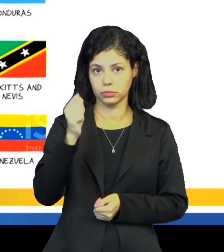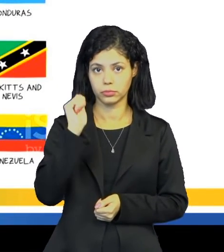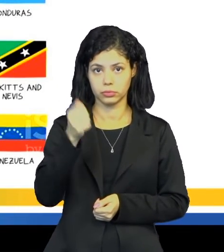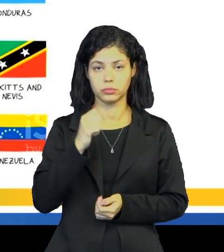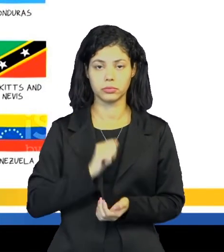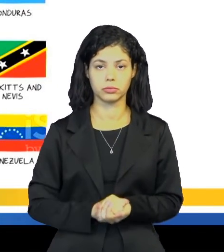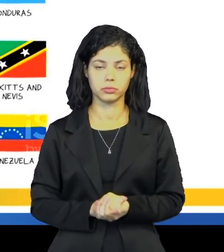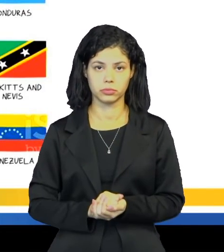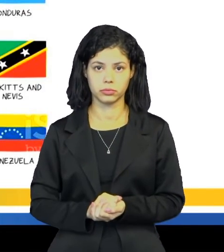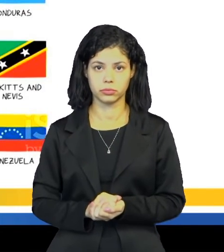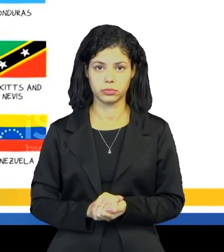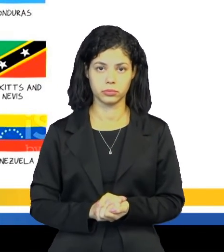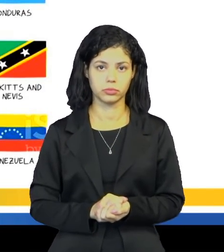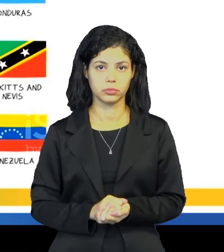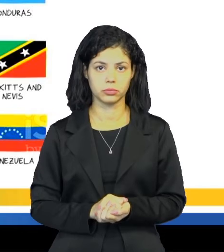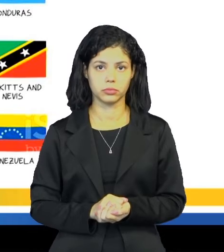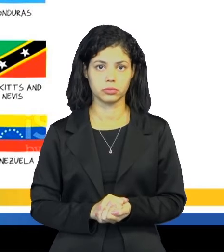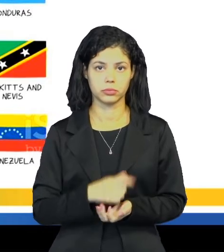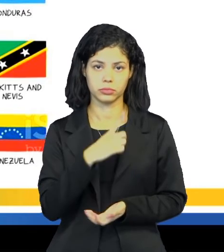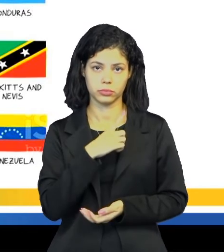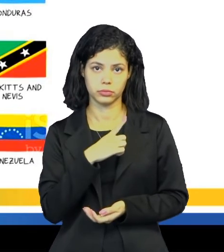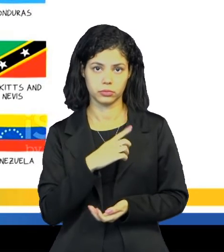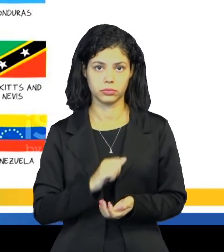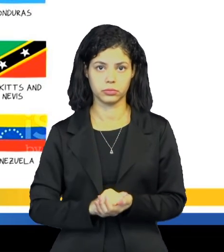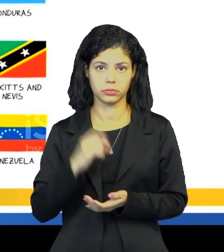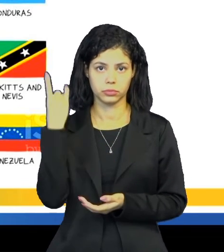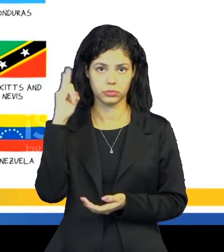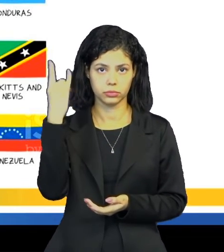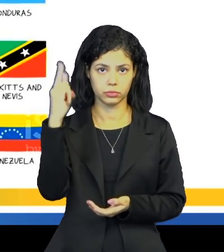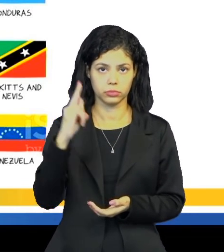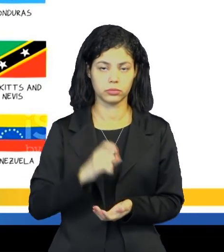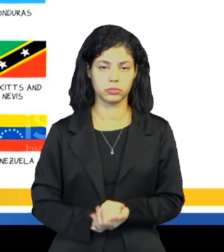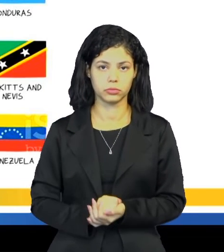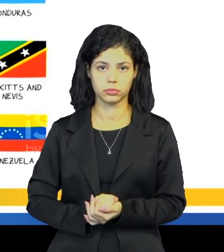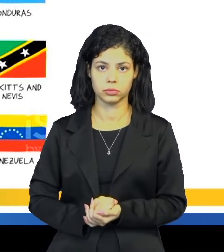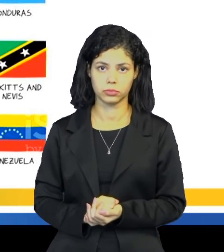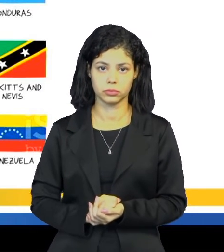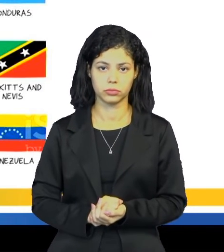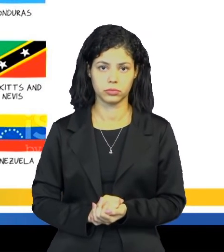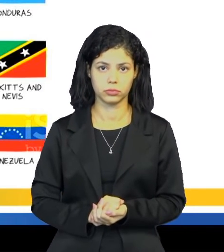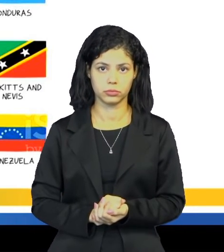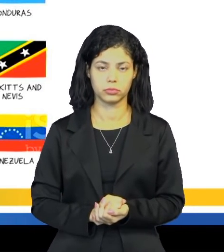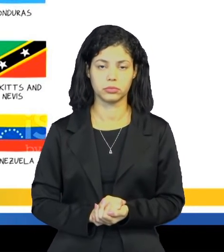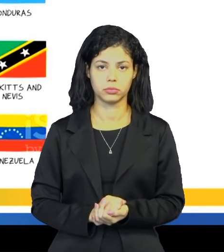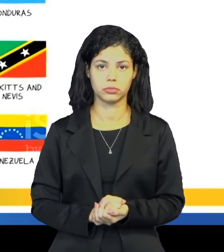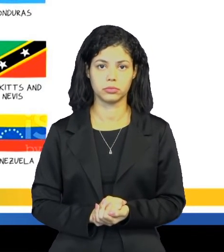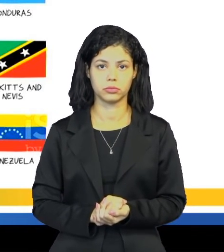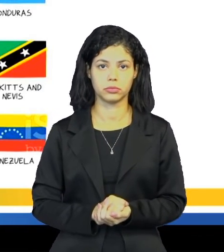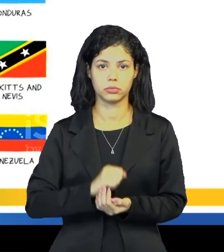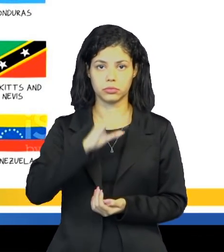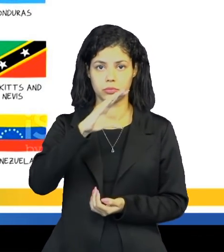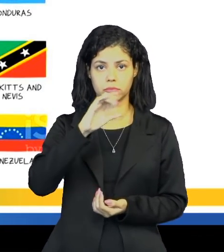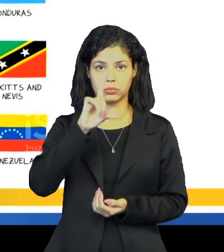primeiro, depois, né? Temos ali Bolívia, né? Aí depois o Chile,